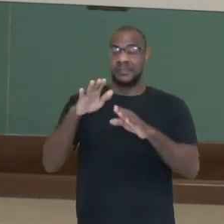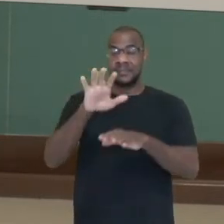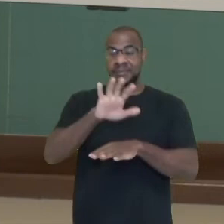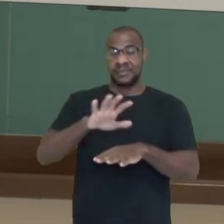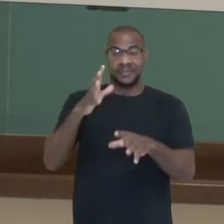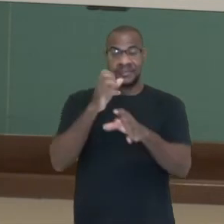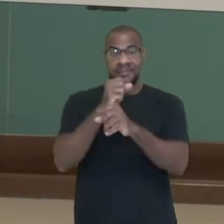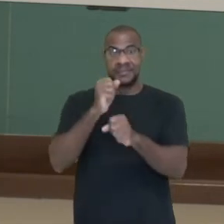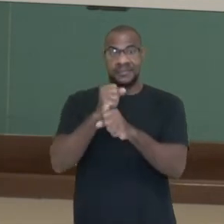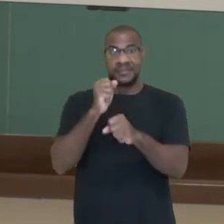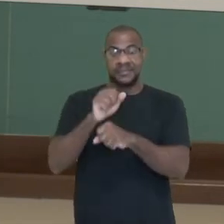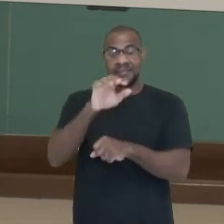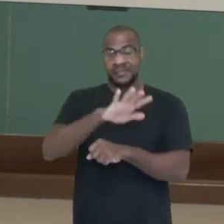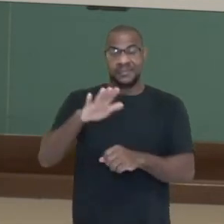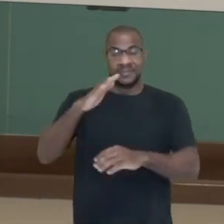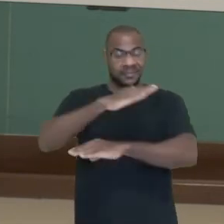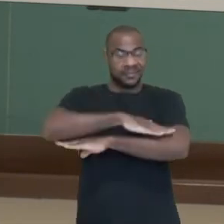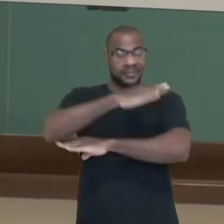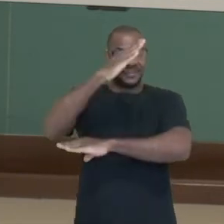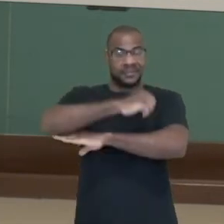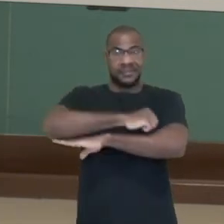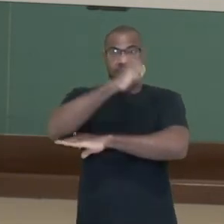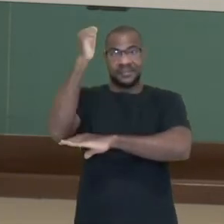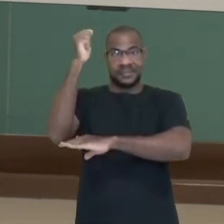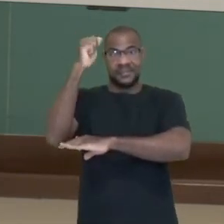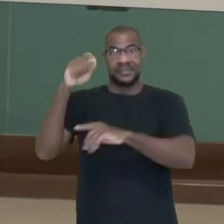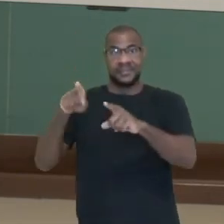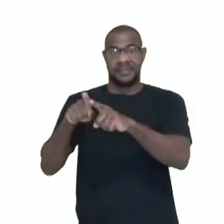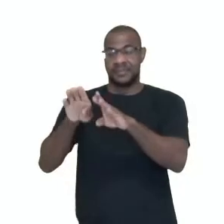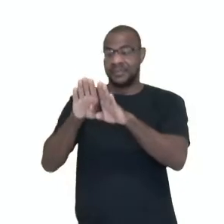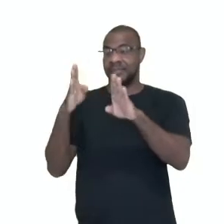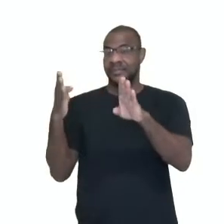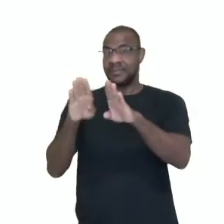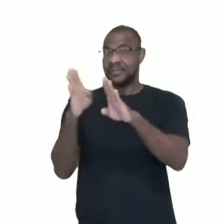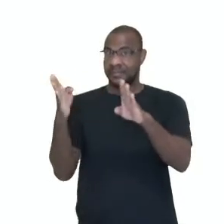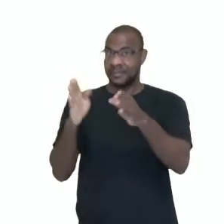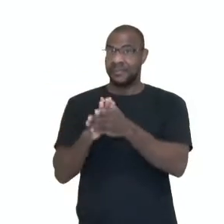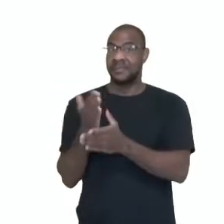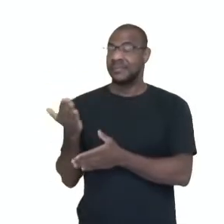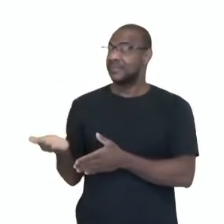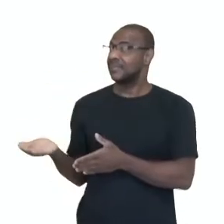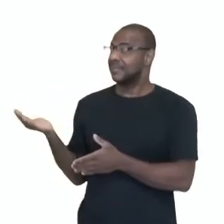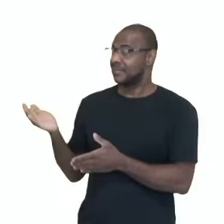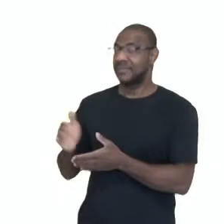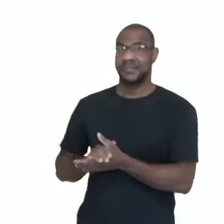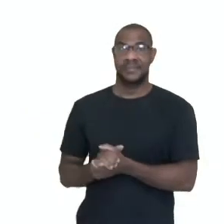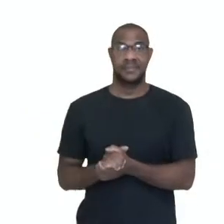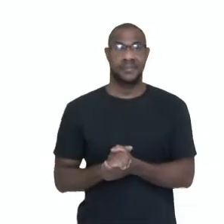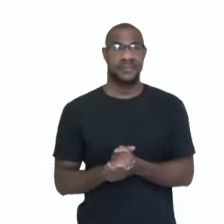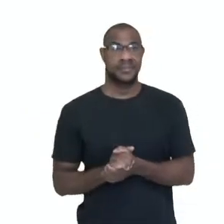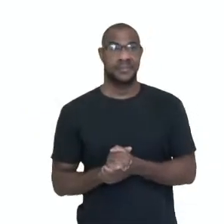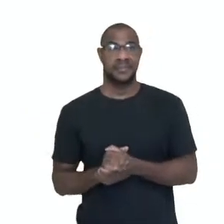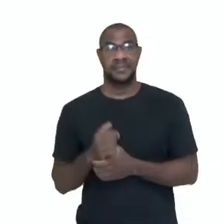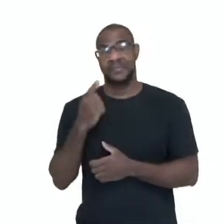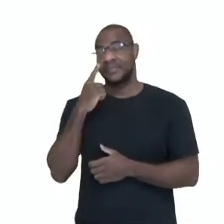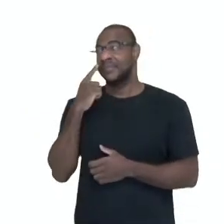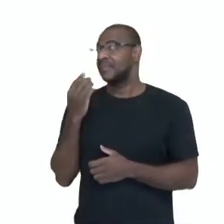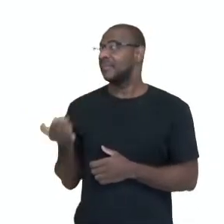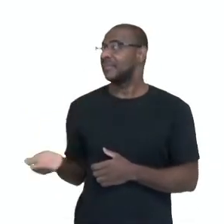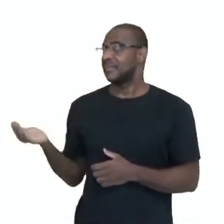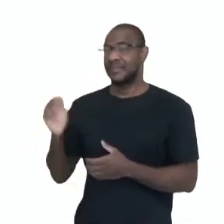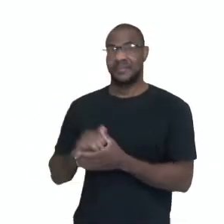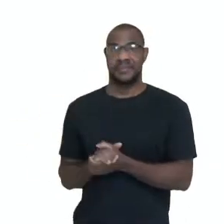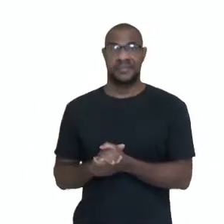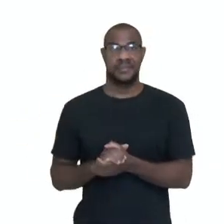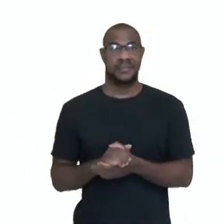e aí vou subtrair. Não esquece disso, senão tua conta vai estar errada e você vai comprar tinta mais do que precisa. Vamos lá. Uma